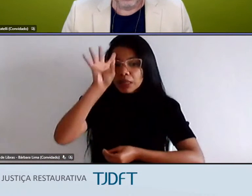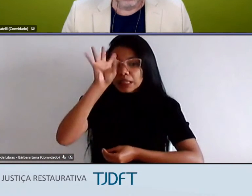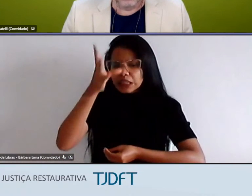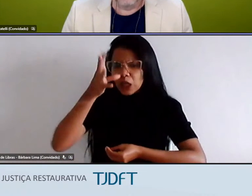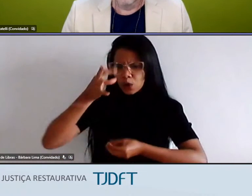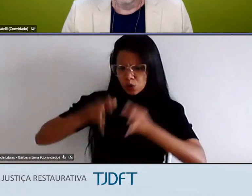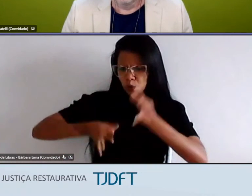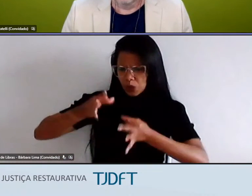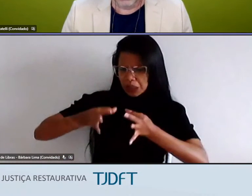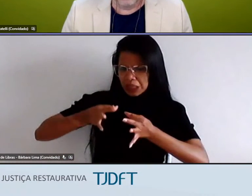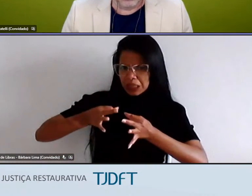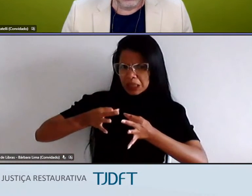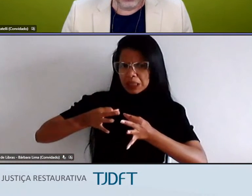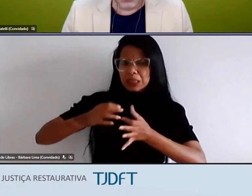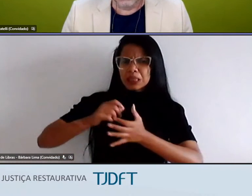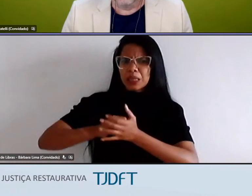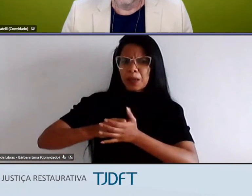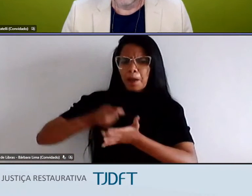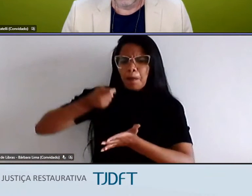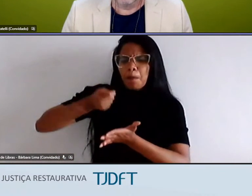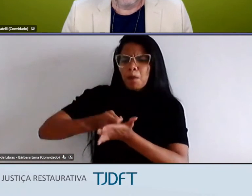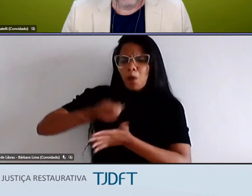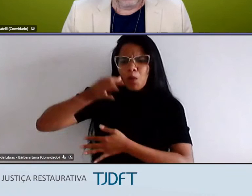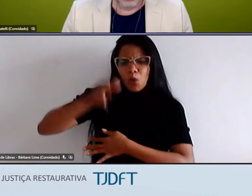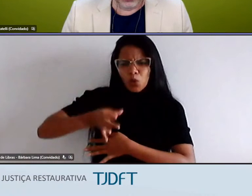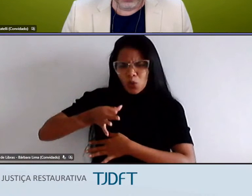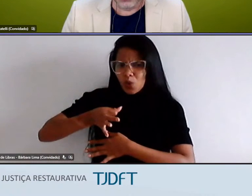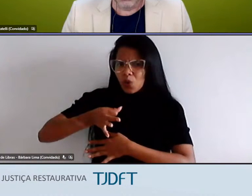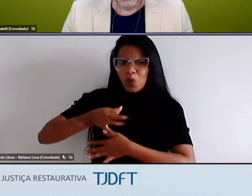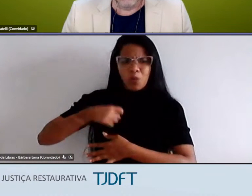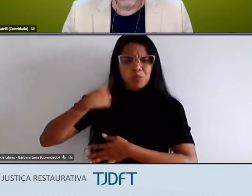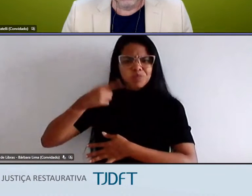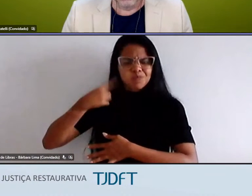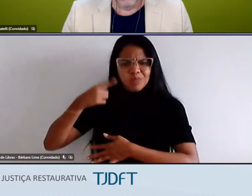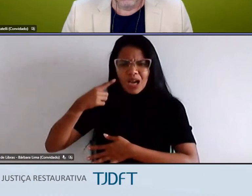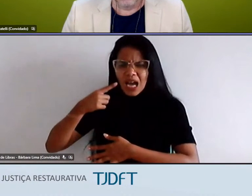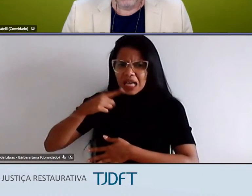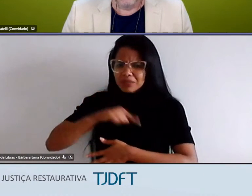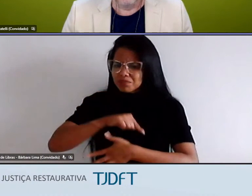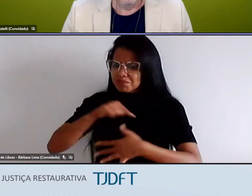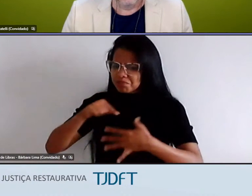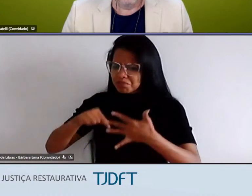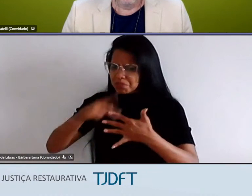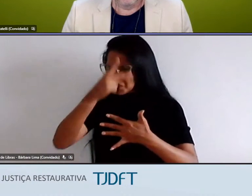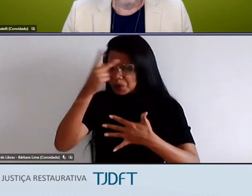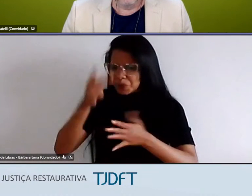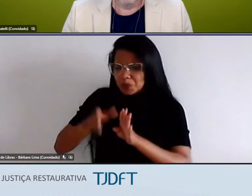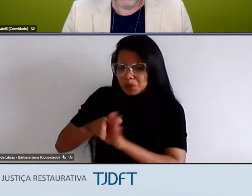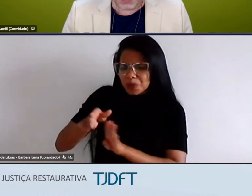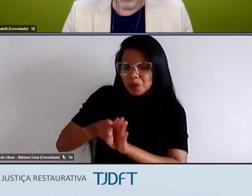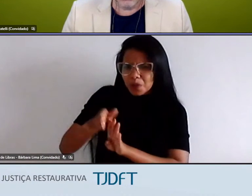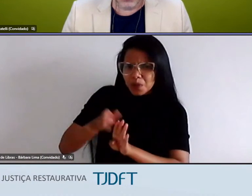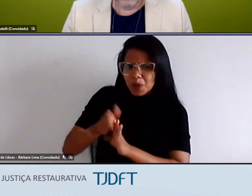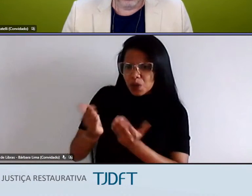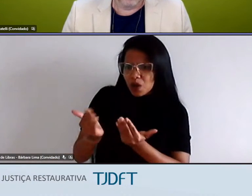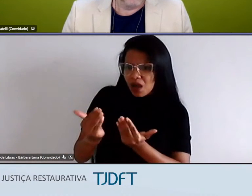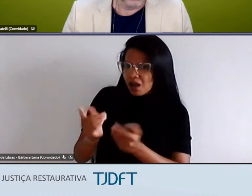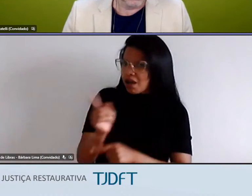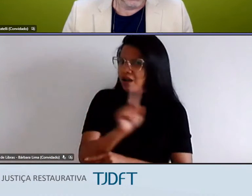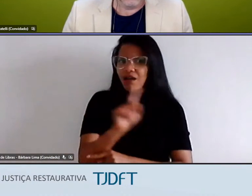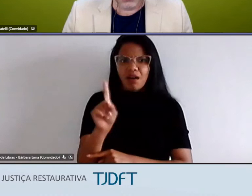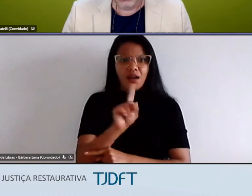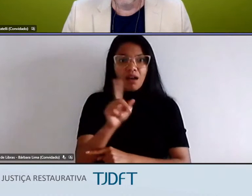cabe ao promotor, não cabe ao advogado, não cabe às pessoas que estão orientando esse adolescente. Essa decisão cabe ao